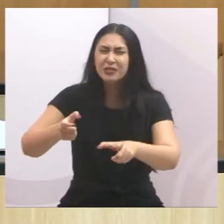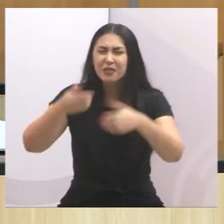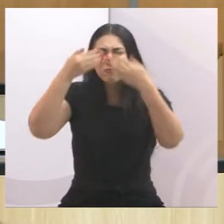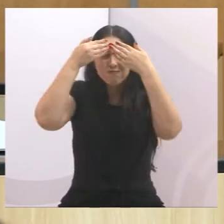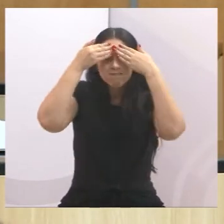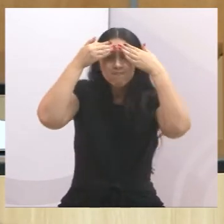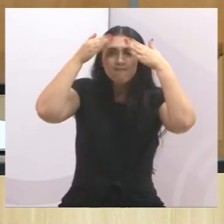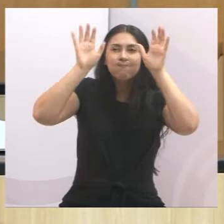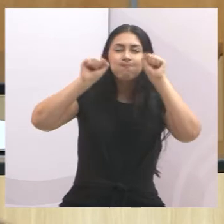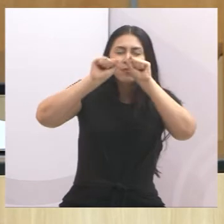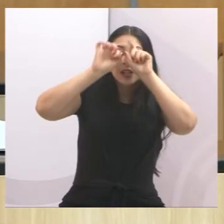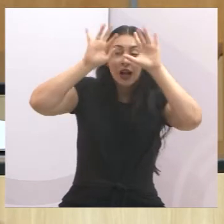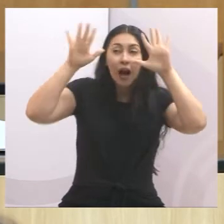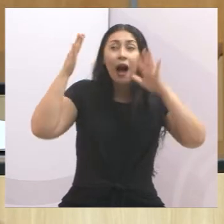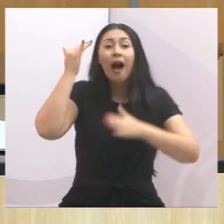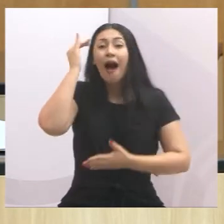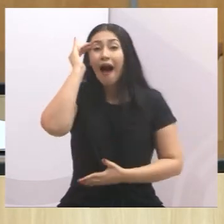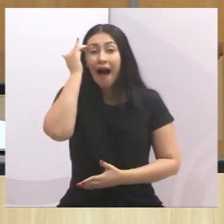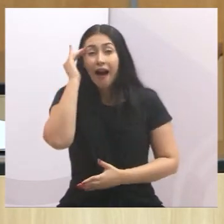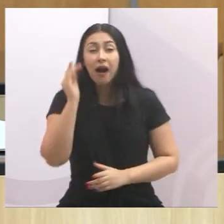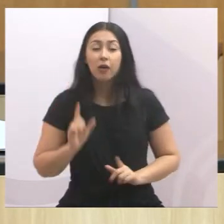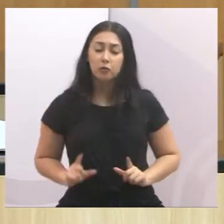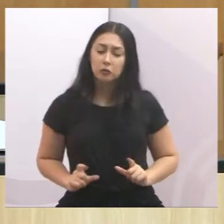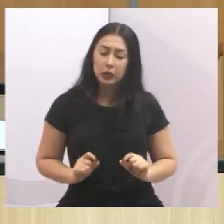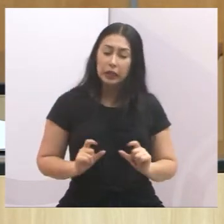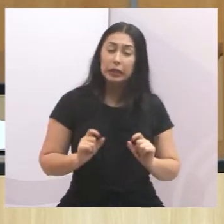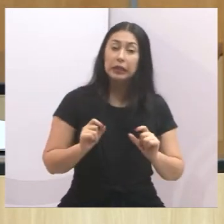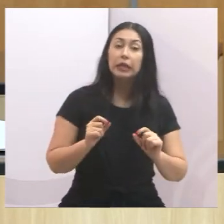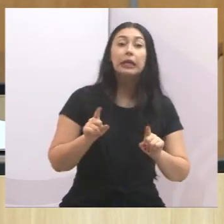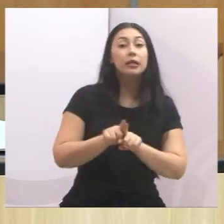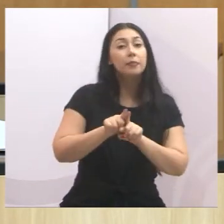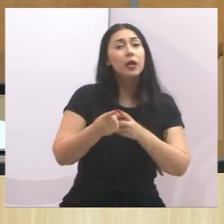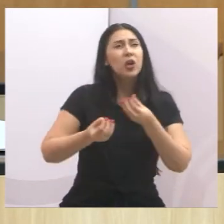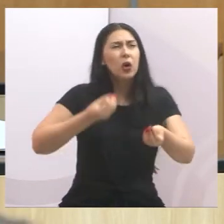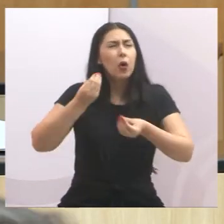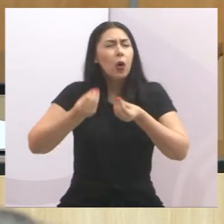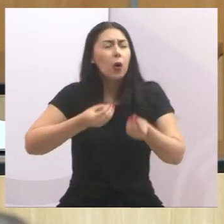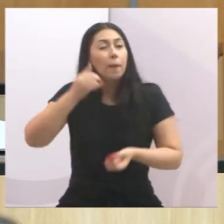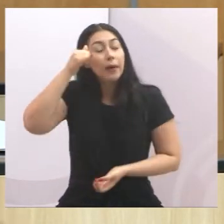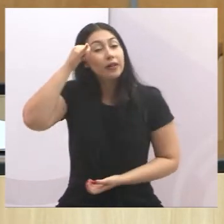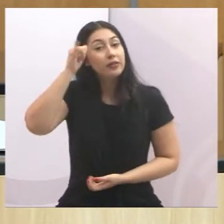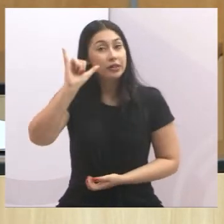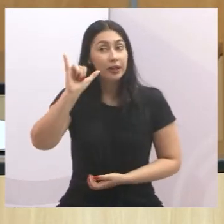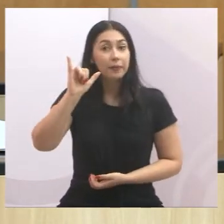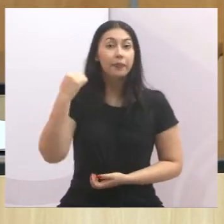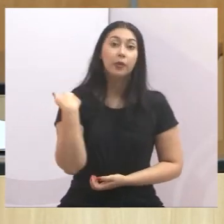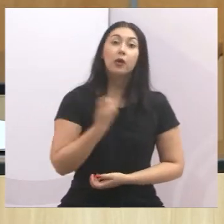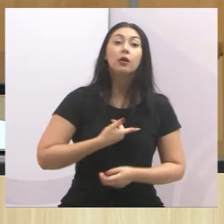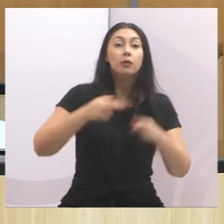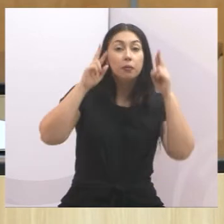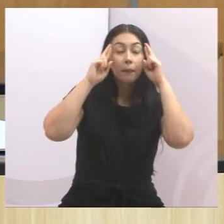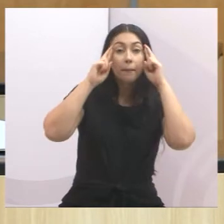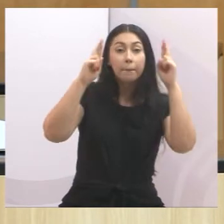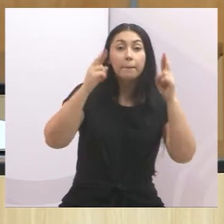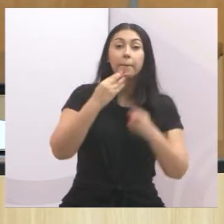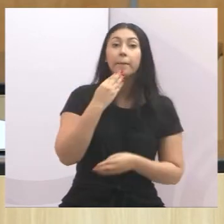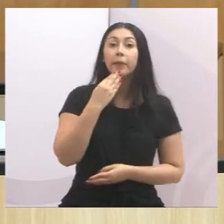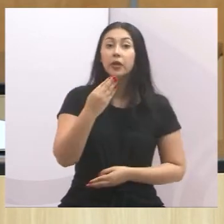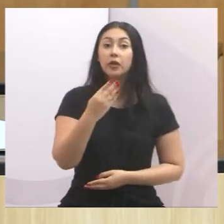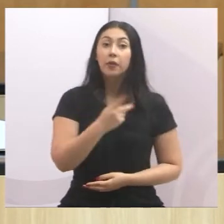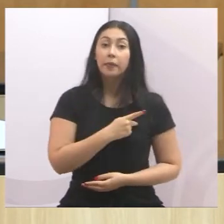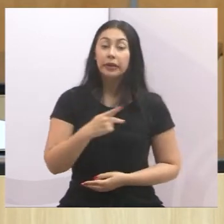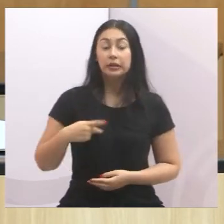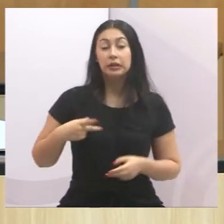população brasileira sobre o câncer, principalmente sobre sua prevenção. Feito este registro, respeitosamente requeremos à presidência dessa